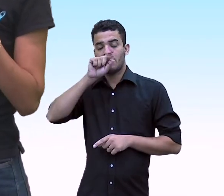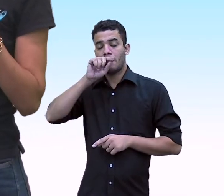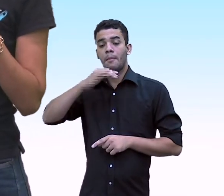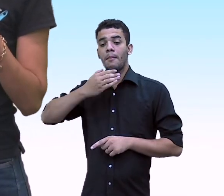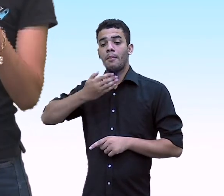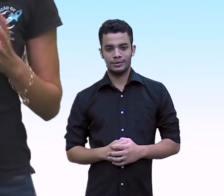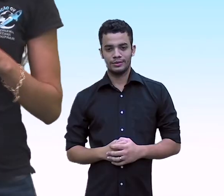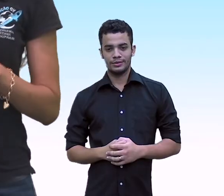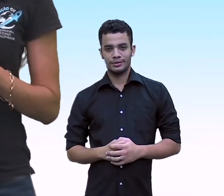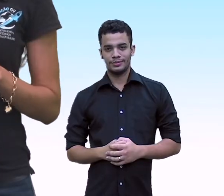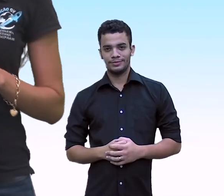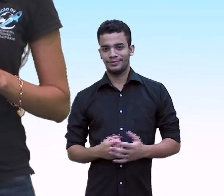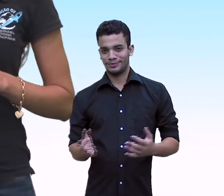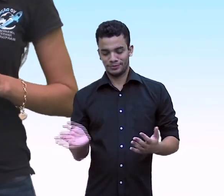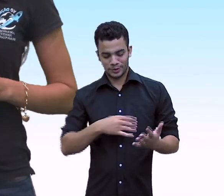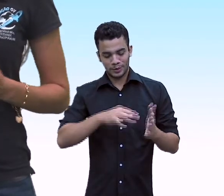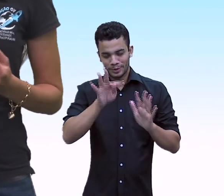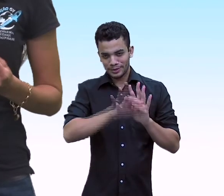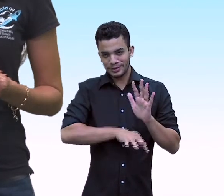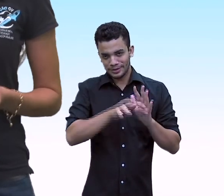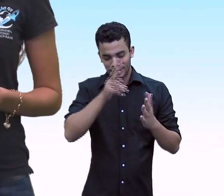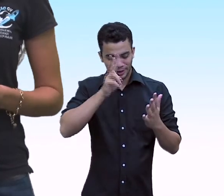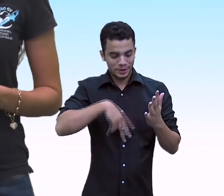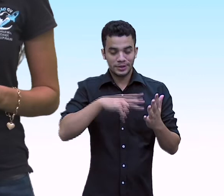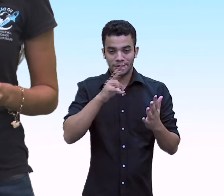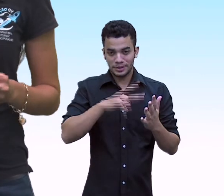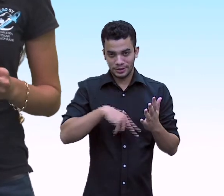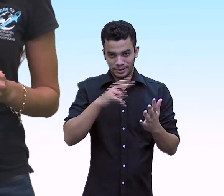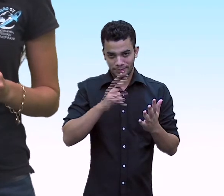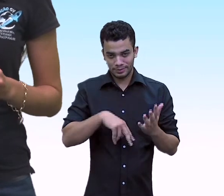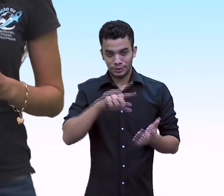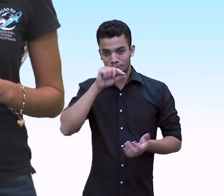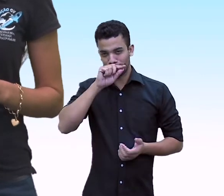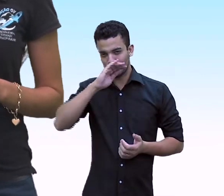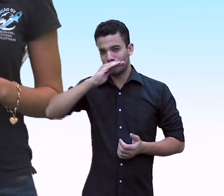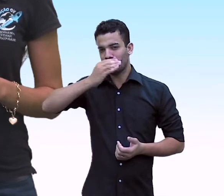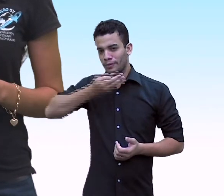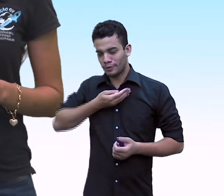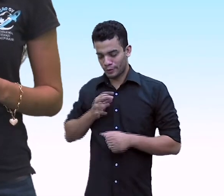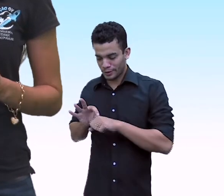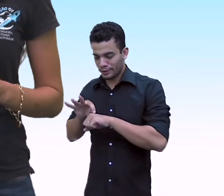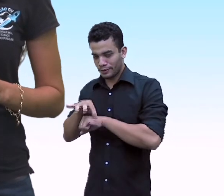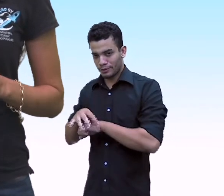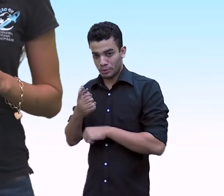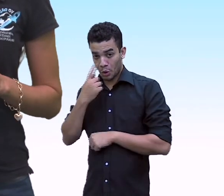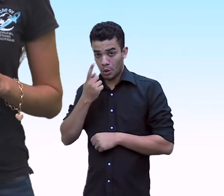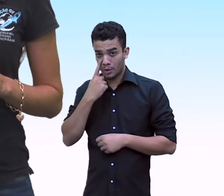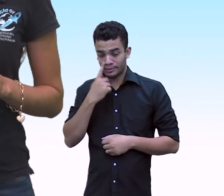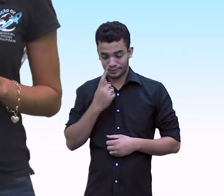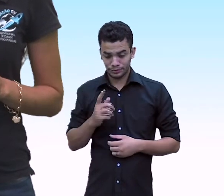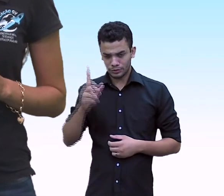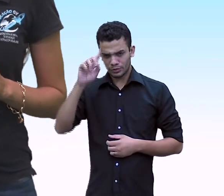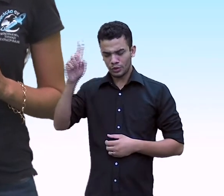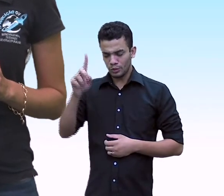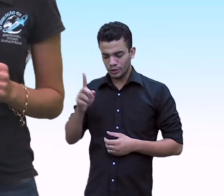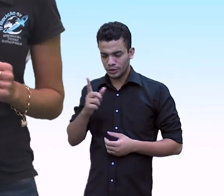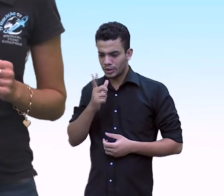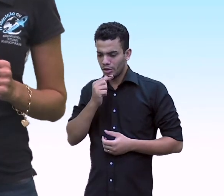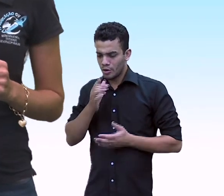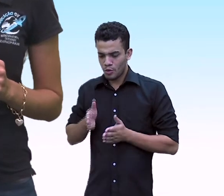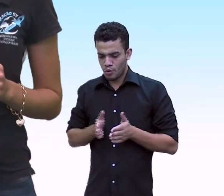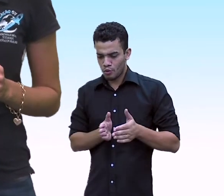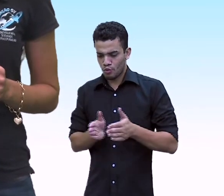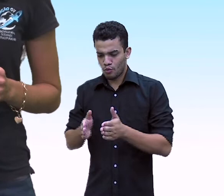à pomba? Vamos ler? A pomba e a formiga. Uma formiga, ao beber água